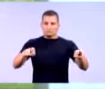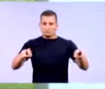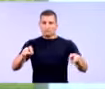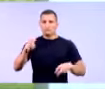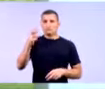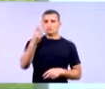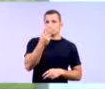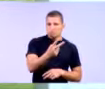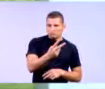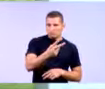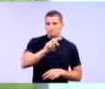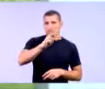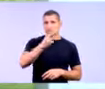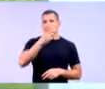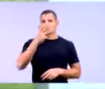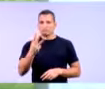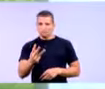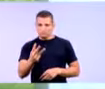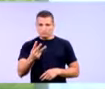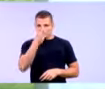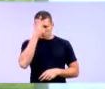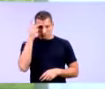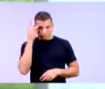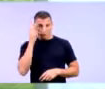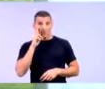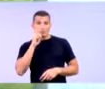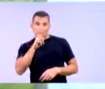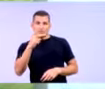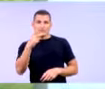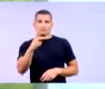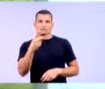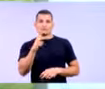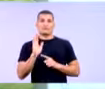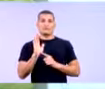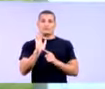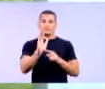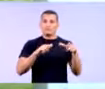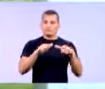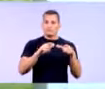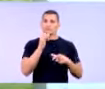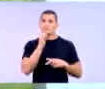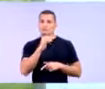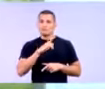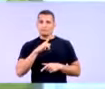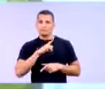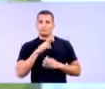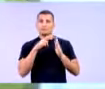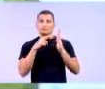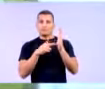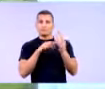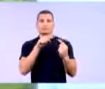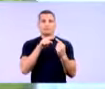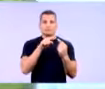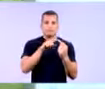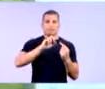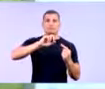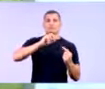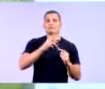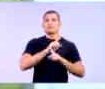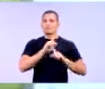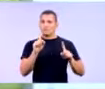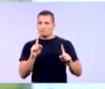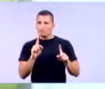3 membros que vai avaliar o teu trabalho. Se está dentro das normas, se não está, se atende à